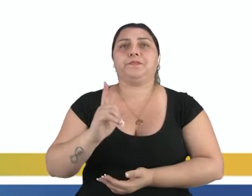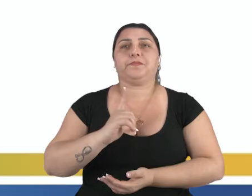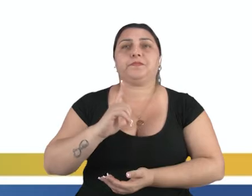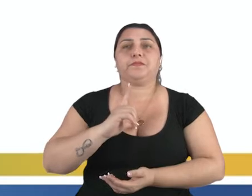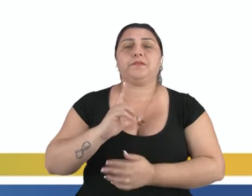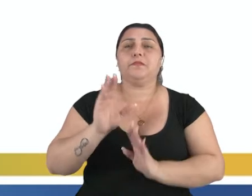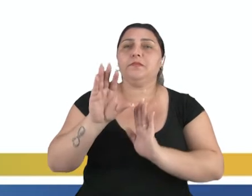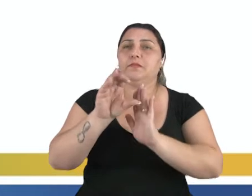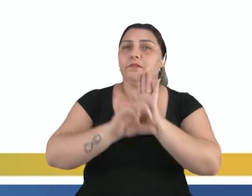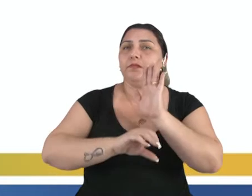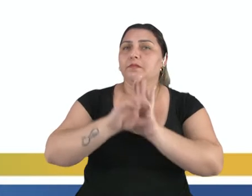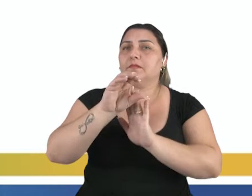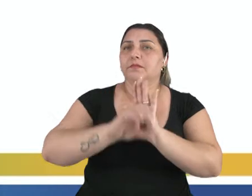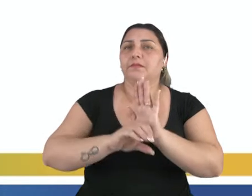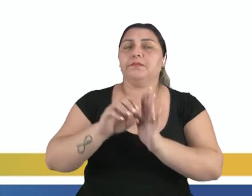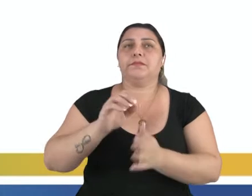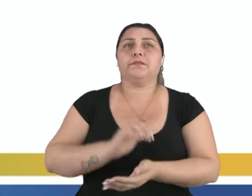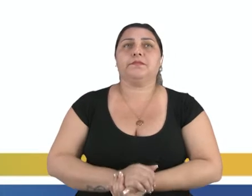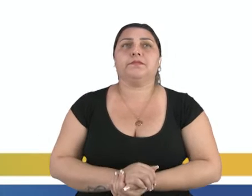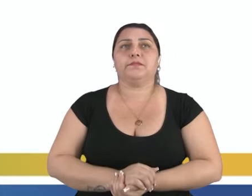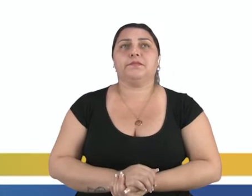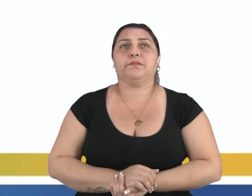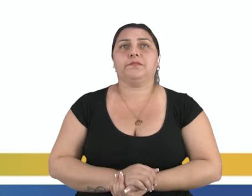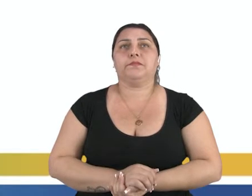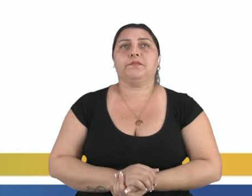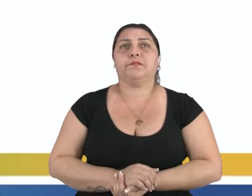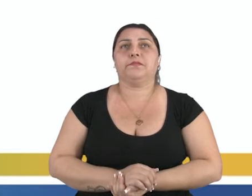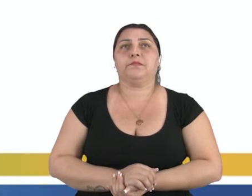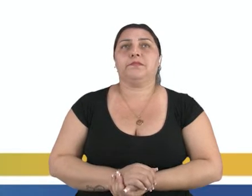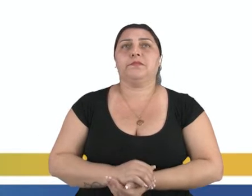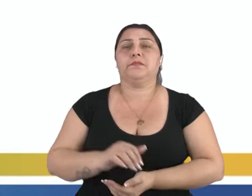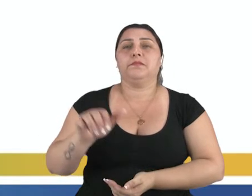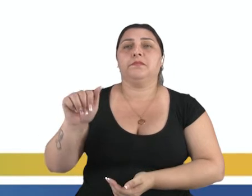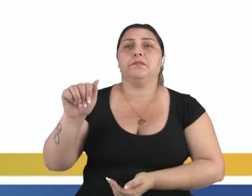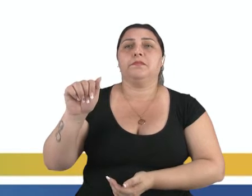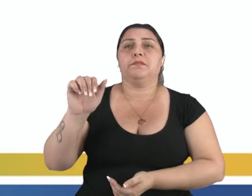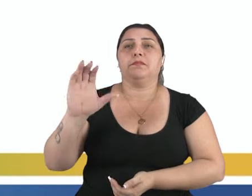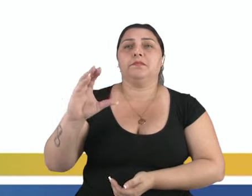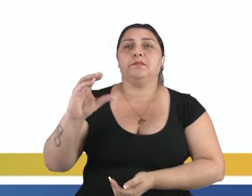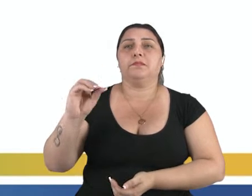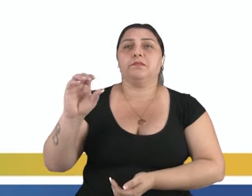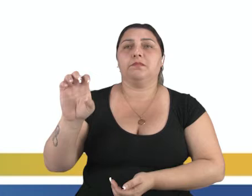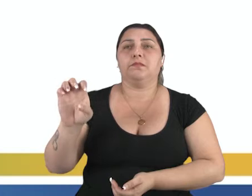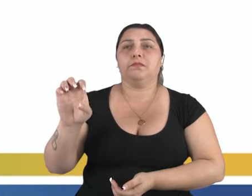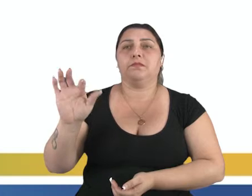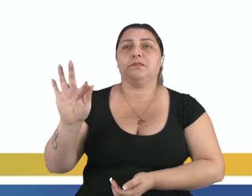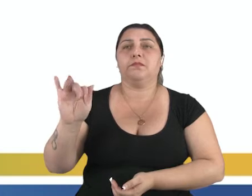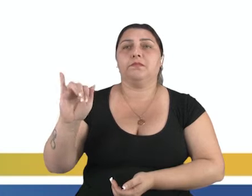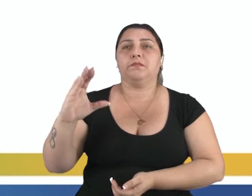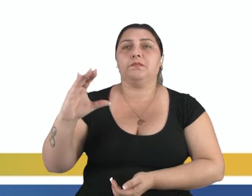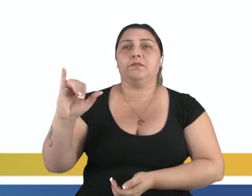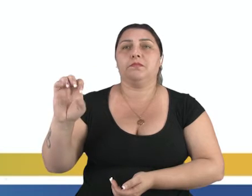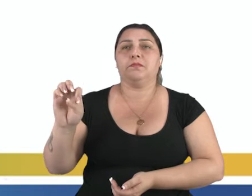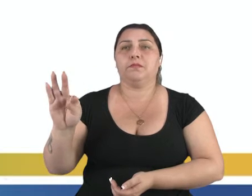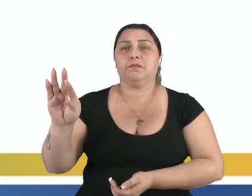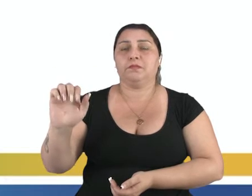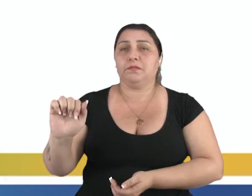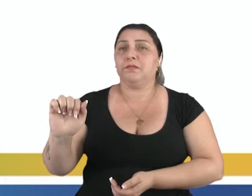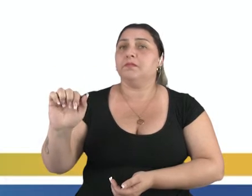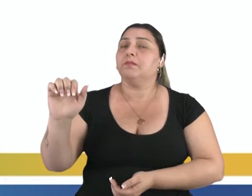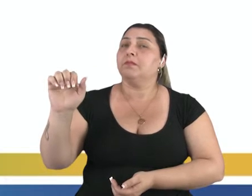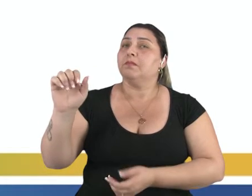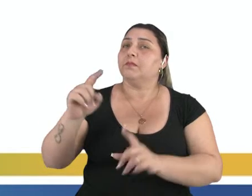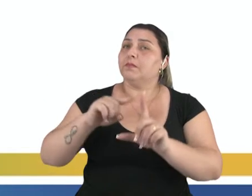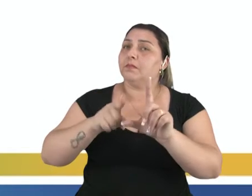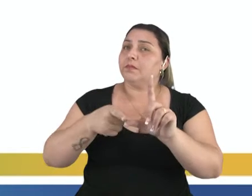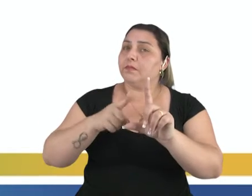coeficiente angular, que é a representação do coeficiente a, da nossa função afim. Tudo bem?